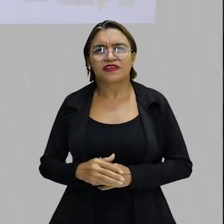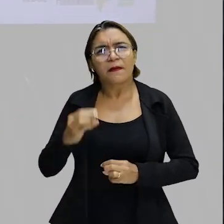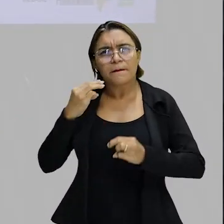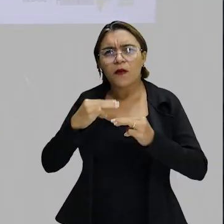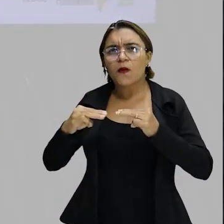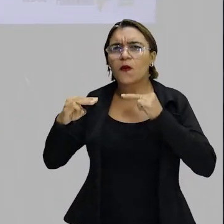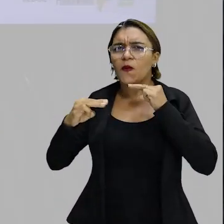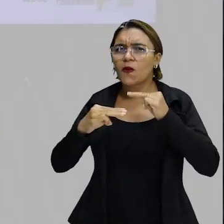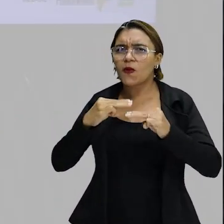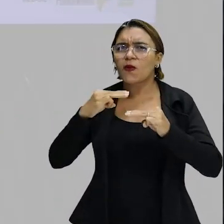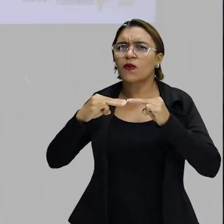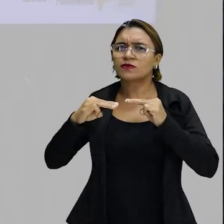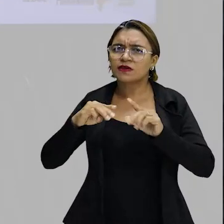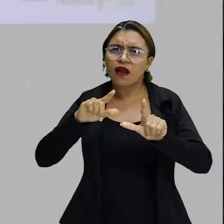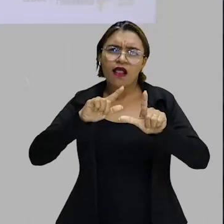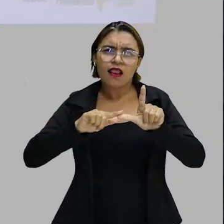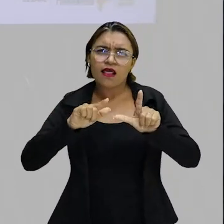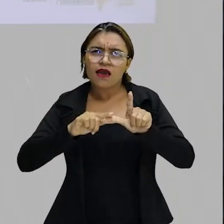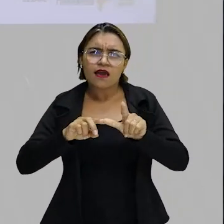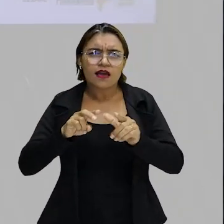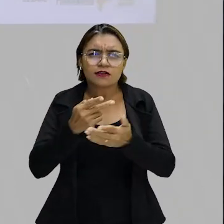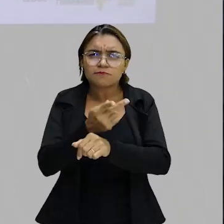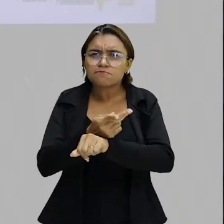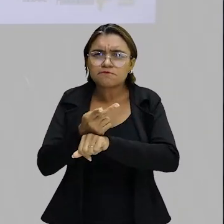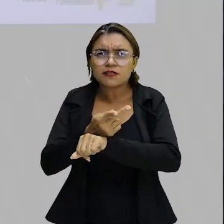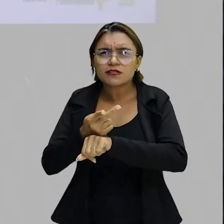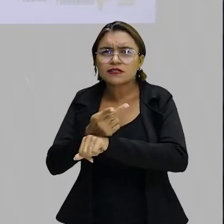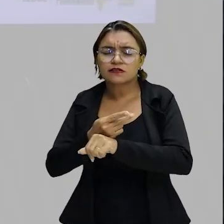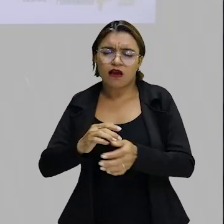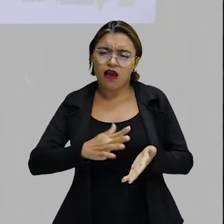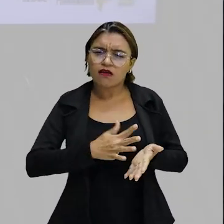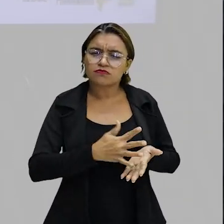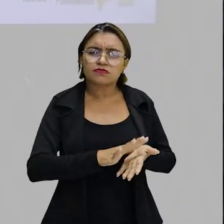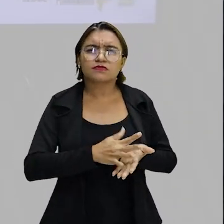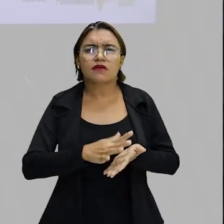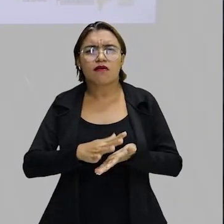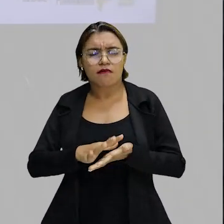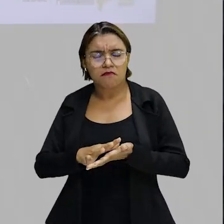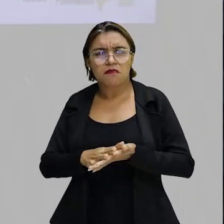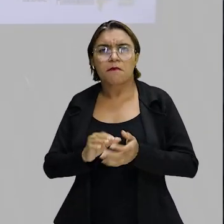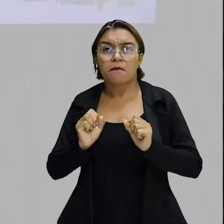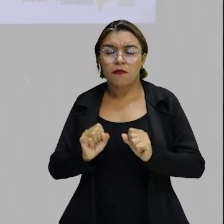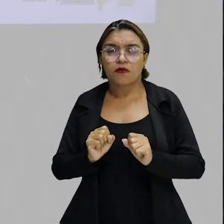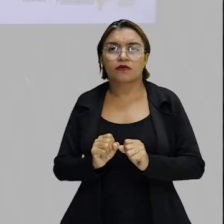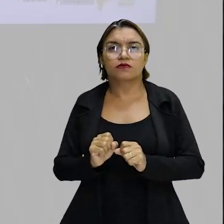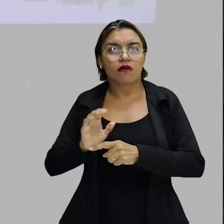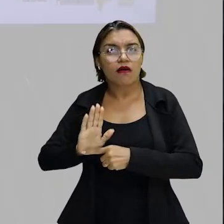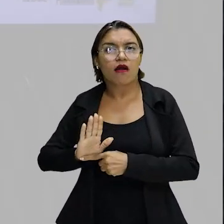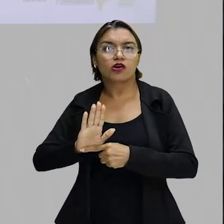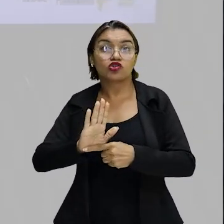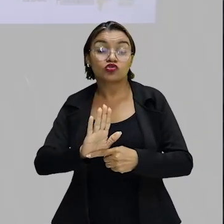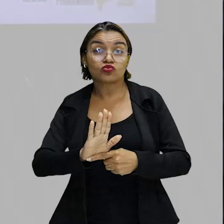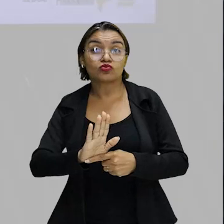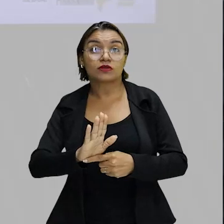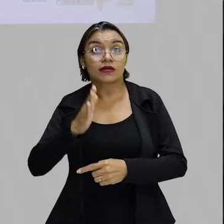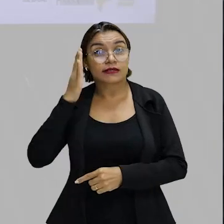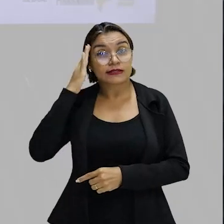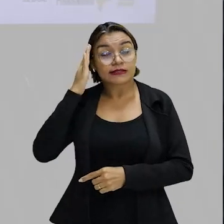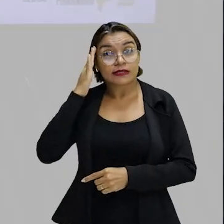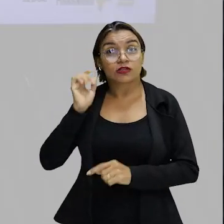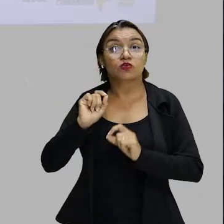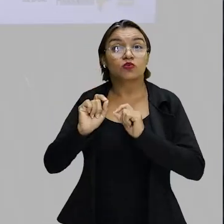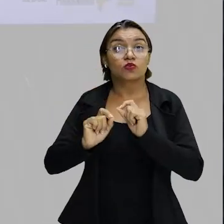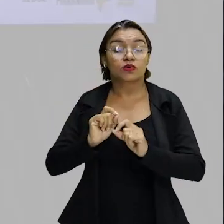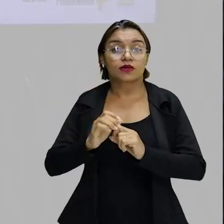Benjor, Sandra de Sá, escutem samba, Jorge Aragão e contribuam